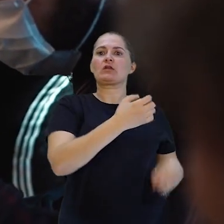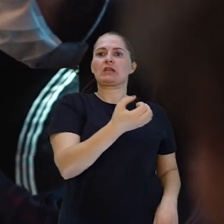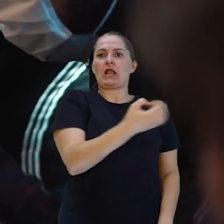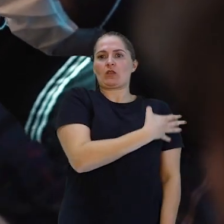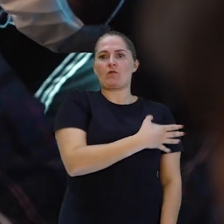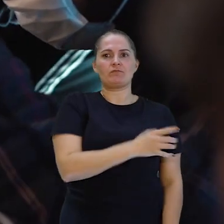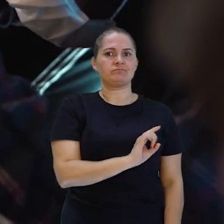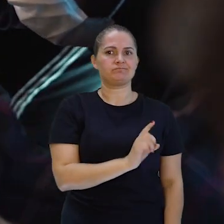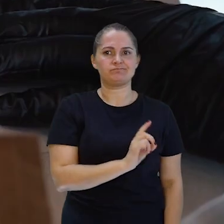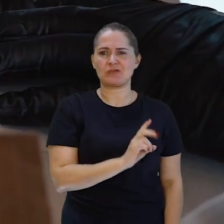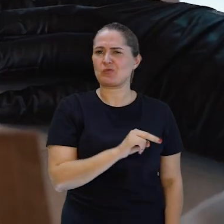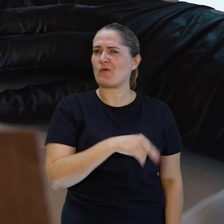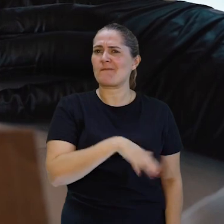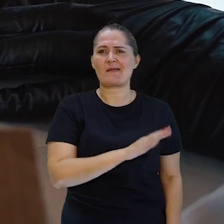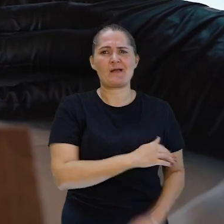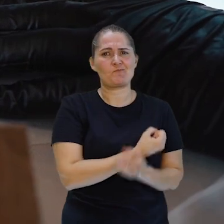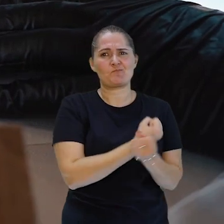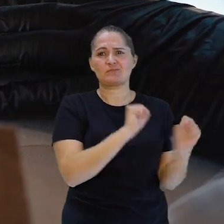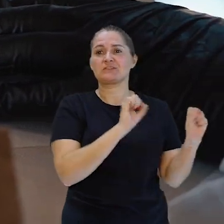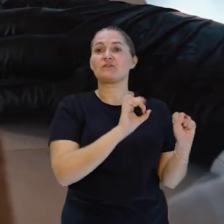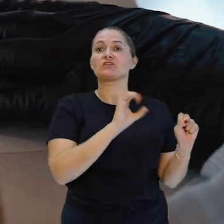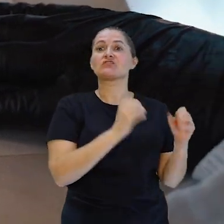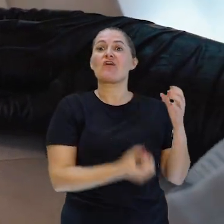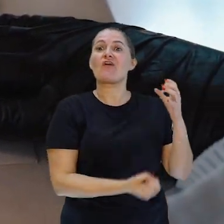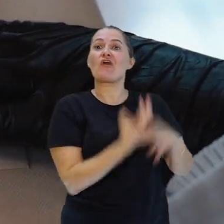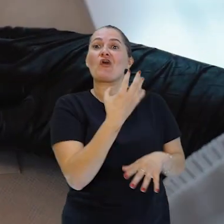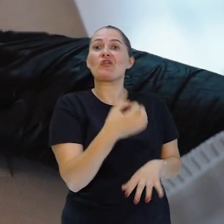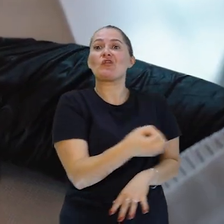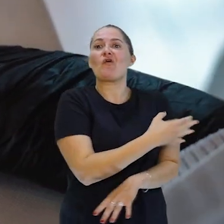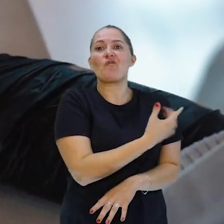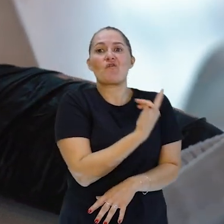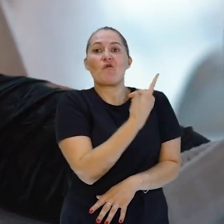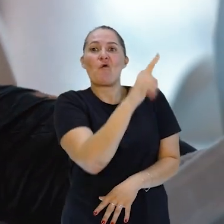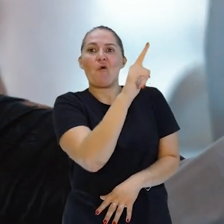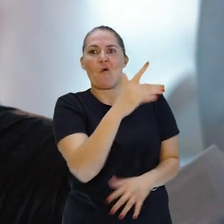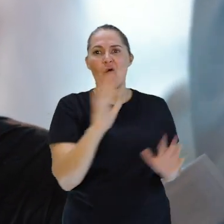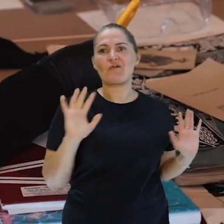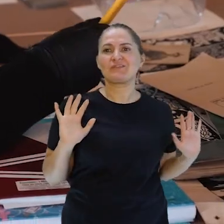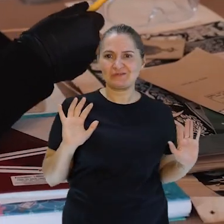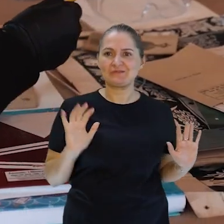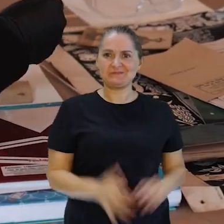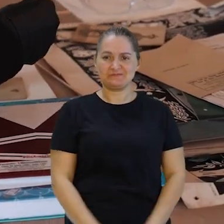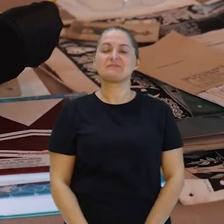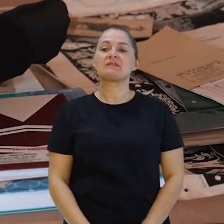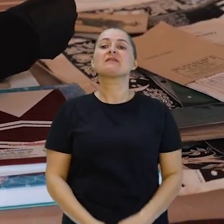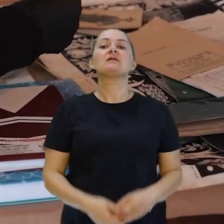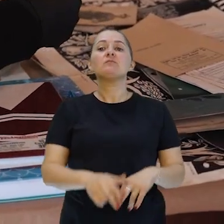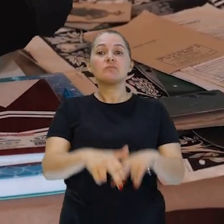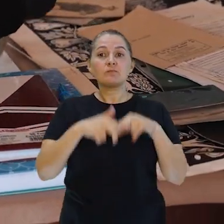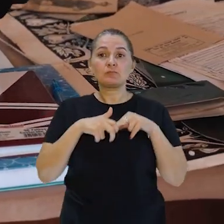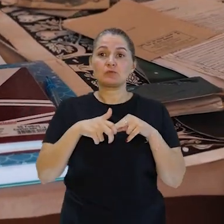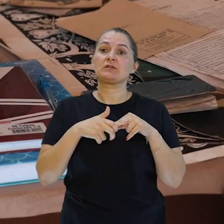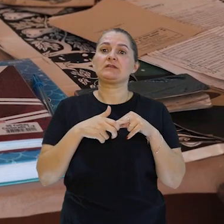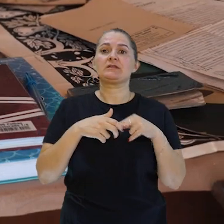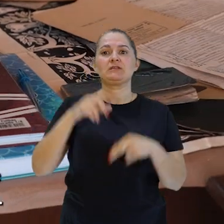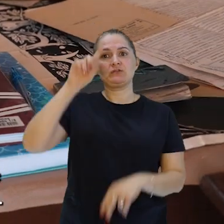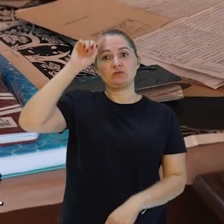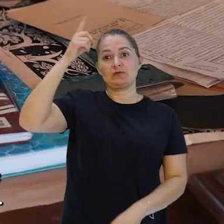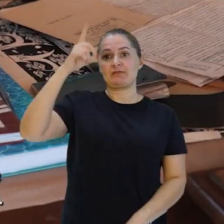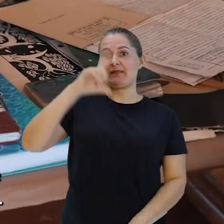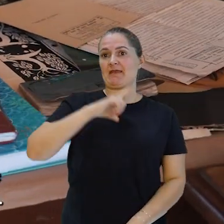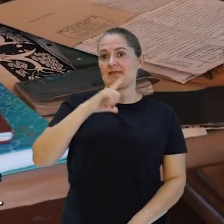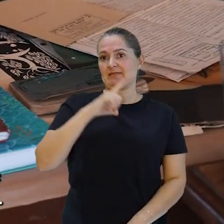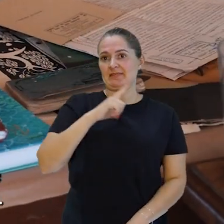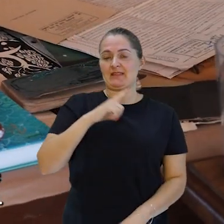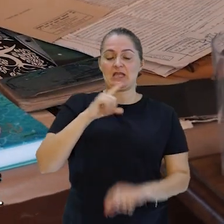aquilo vai ser novo. Nunca mais. Só fabricando de novo um outro objeto. Então,